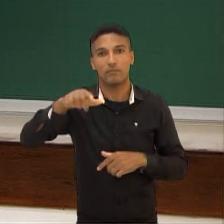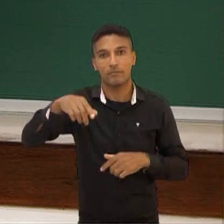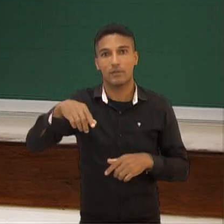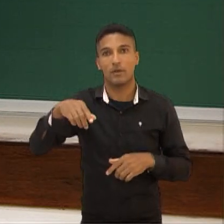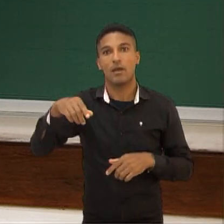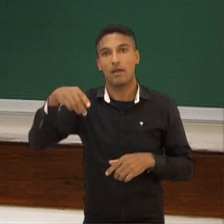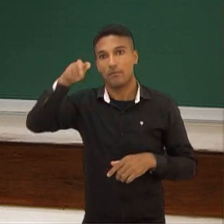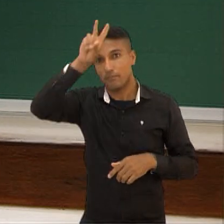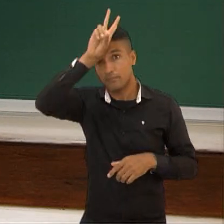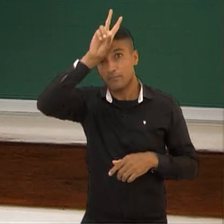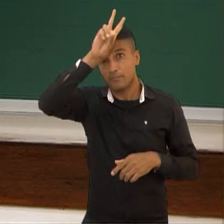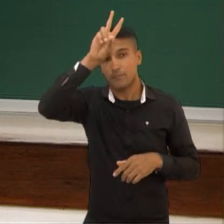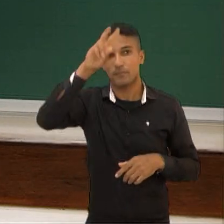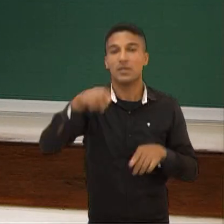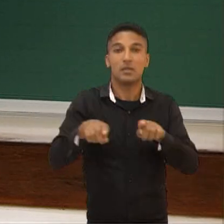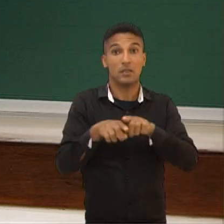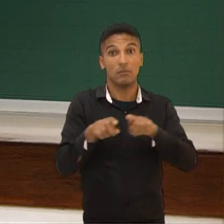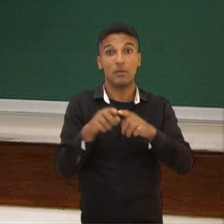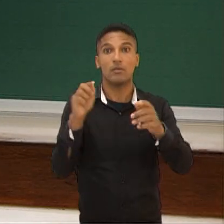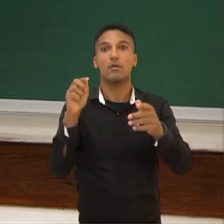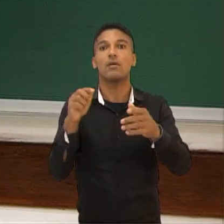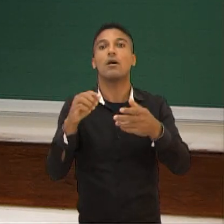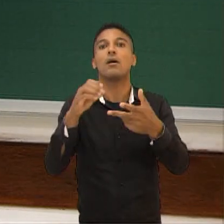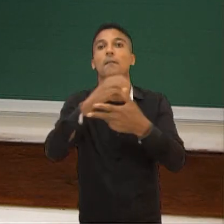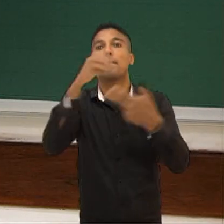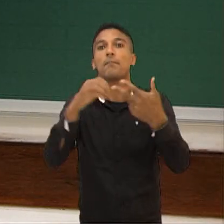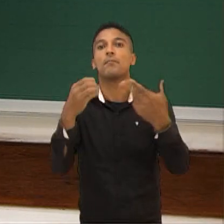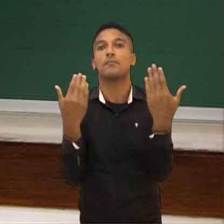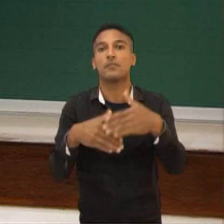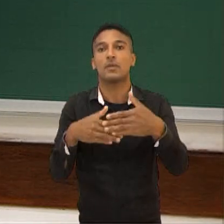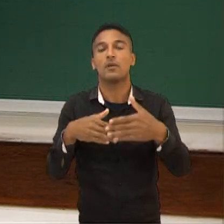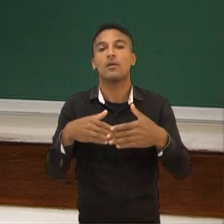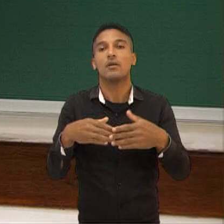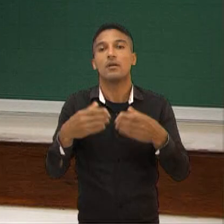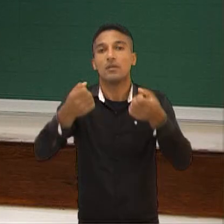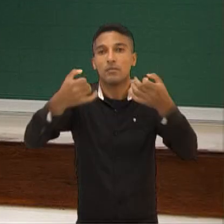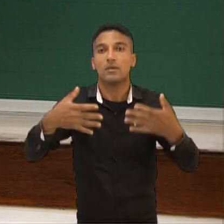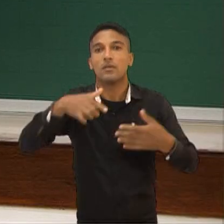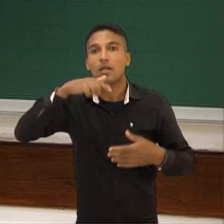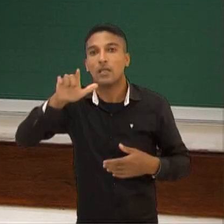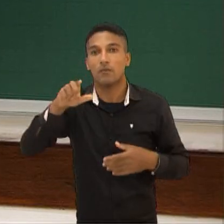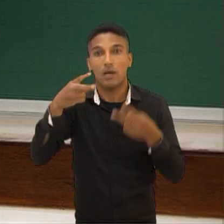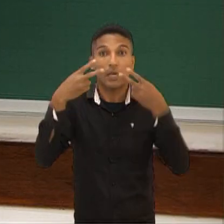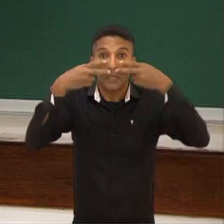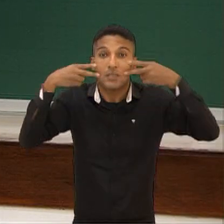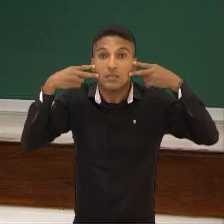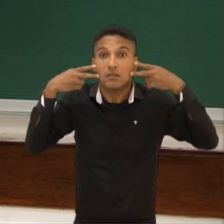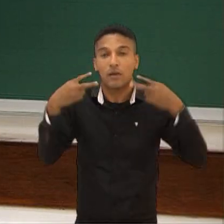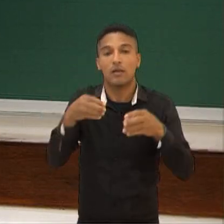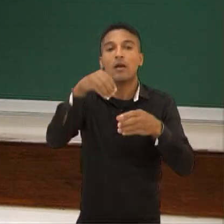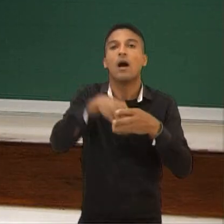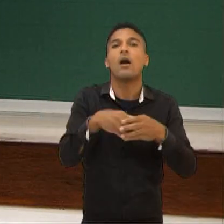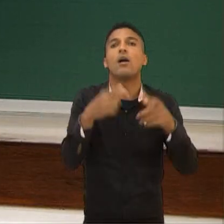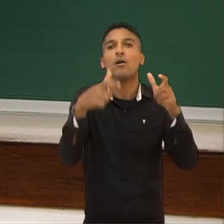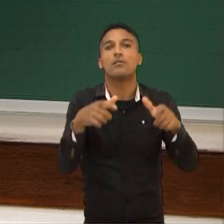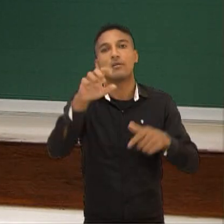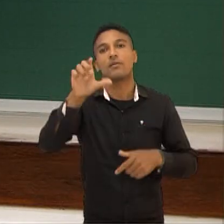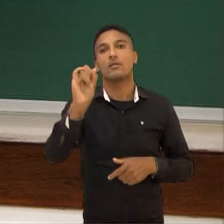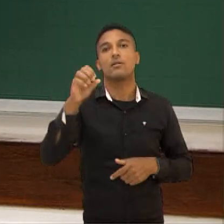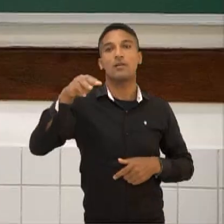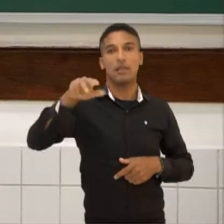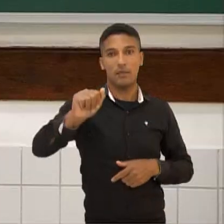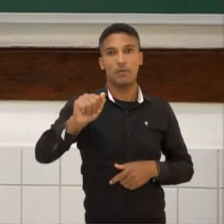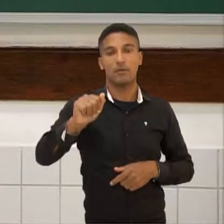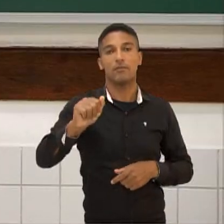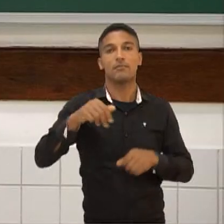a questão do nosso Enem falava sobre as línguas indígenas faladas lá em Lima. Bien, então, chicos e